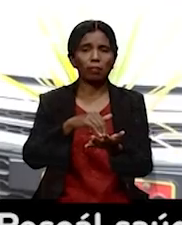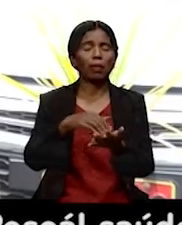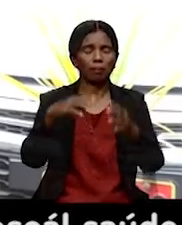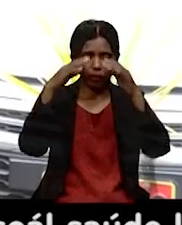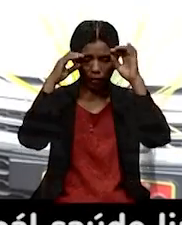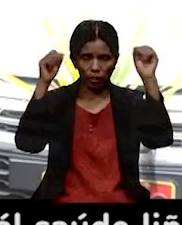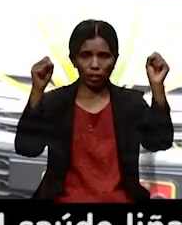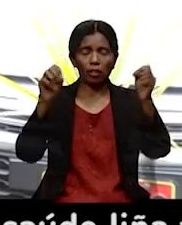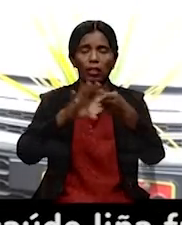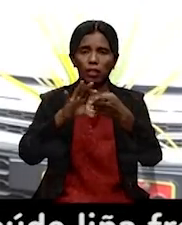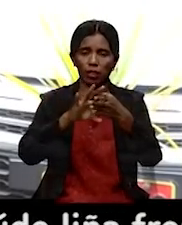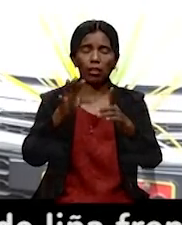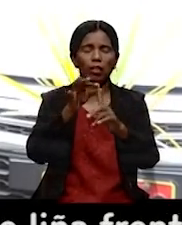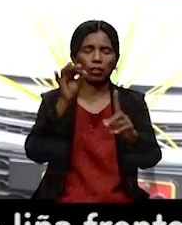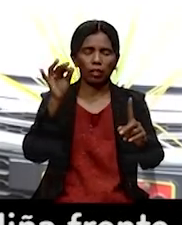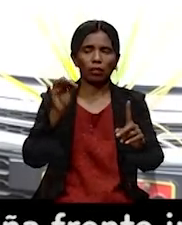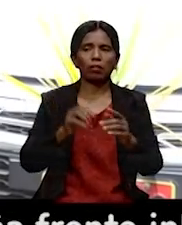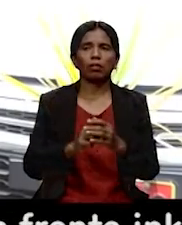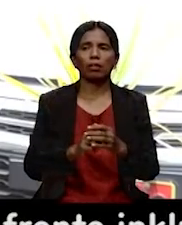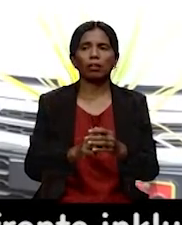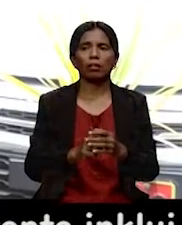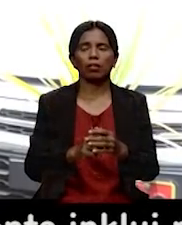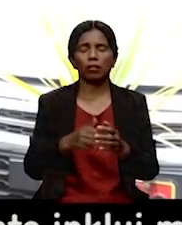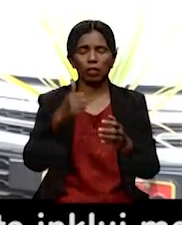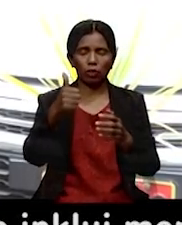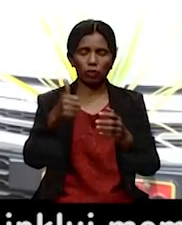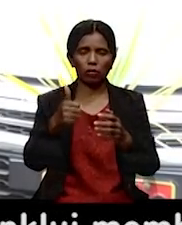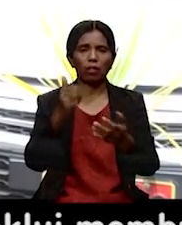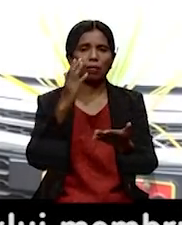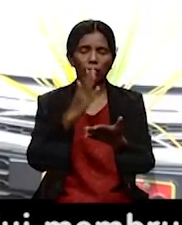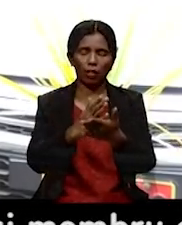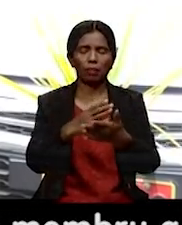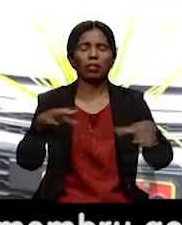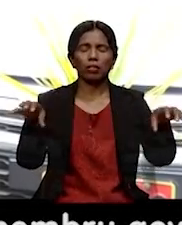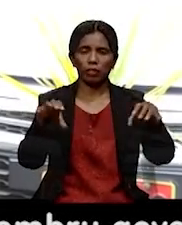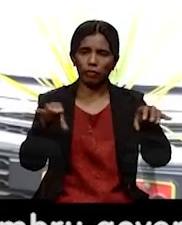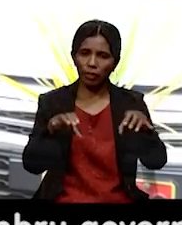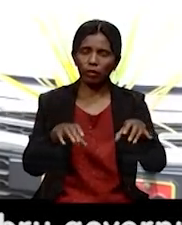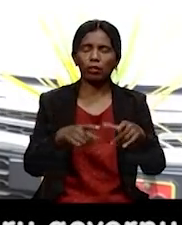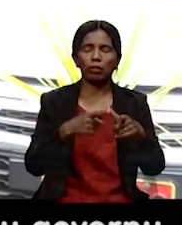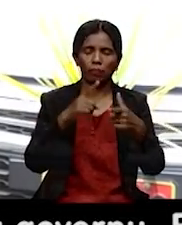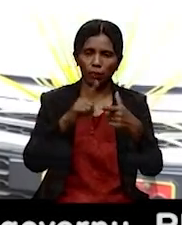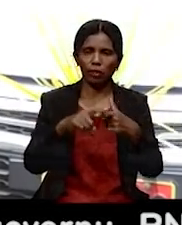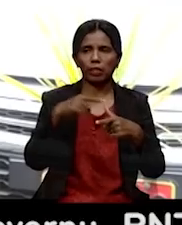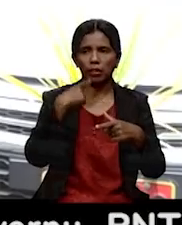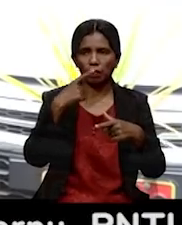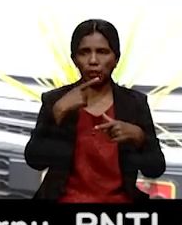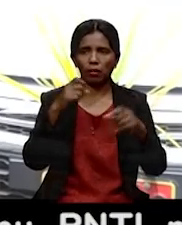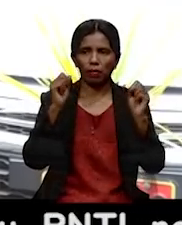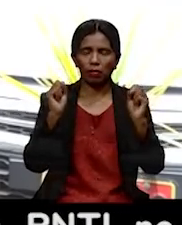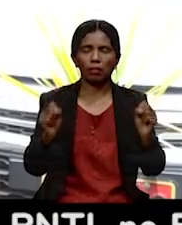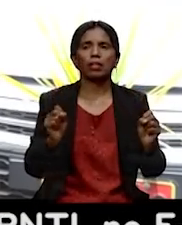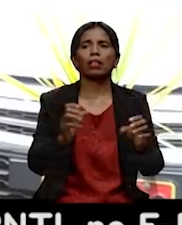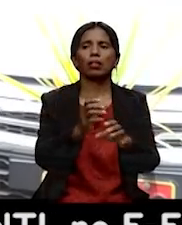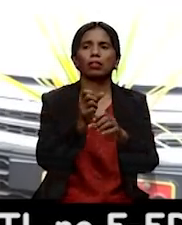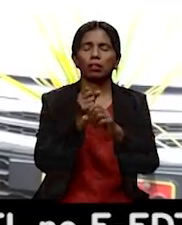melhor, diaclio ne hala suspensão ba ne cargo, e depois, se mak bele ba assume fali,